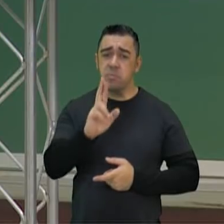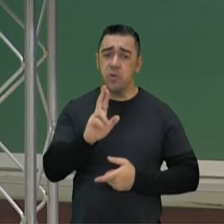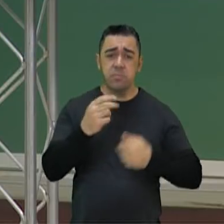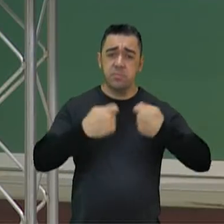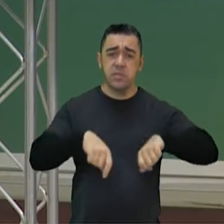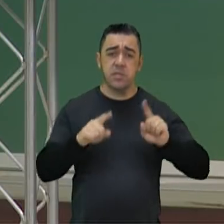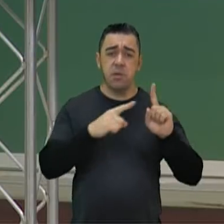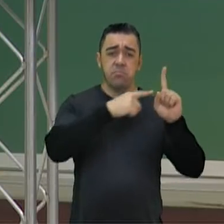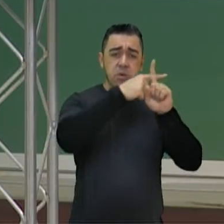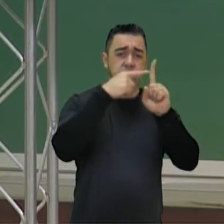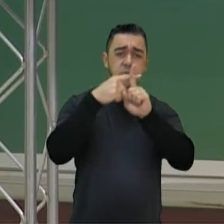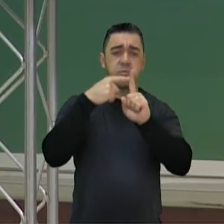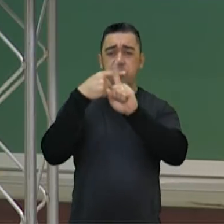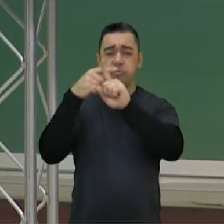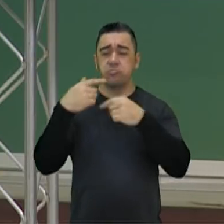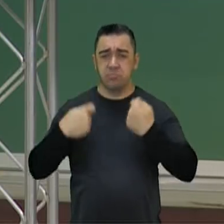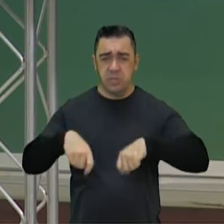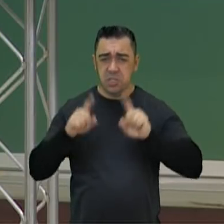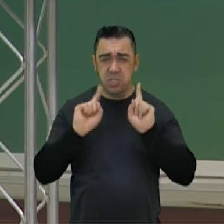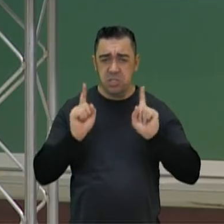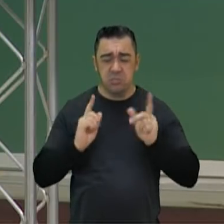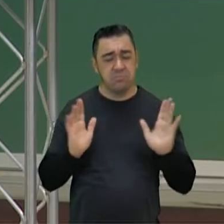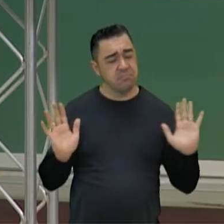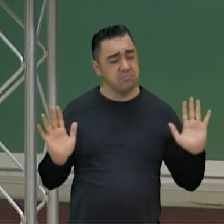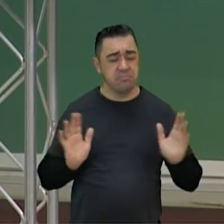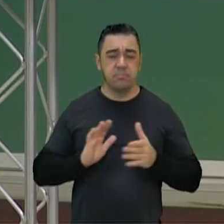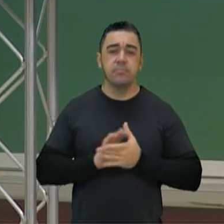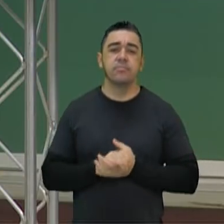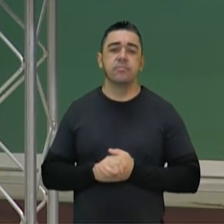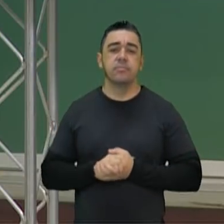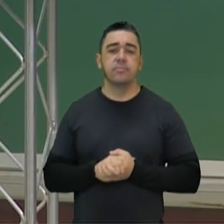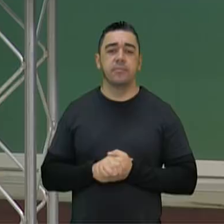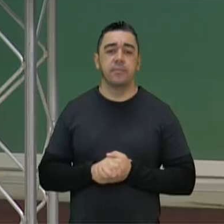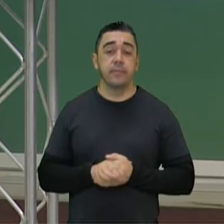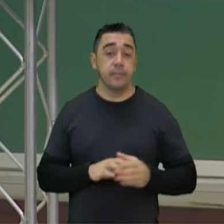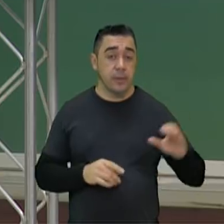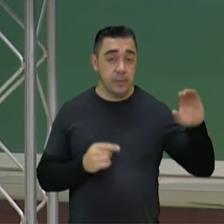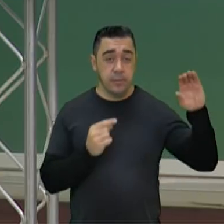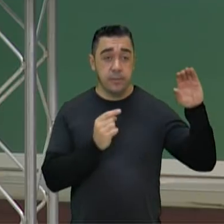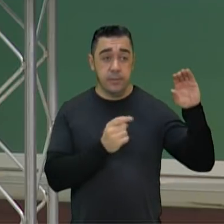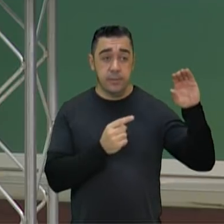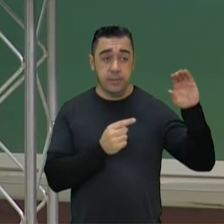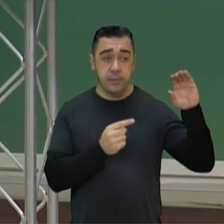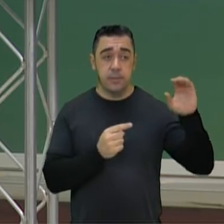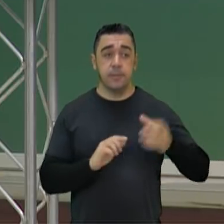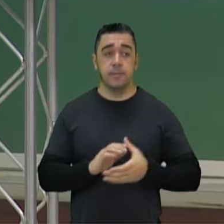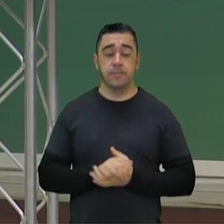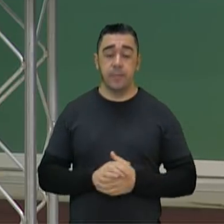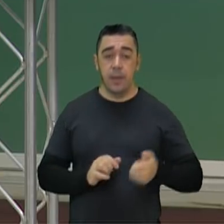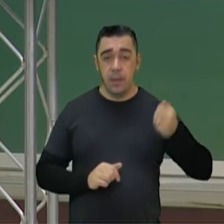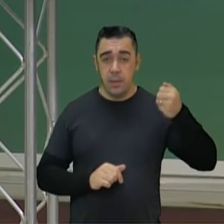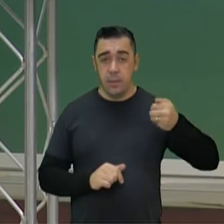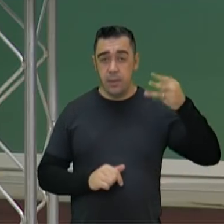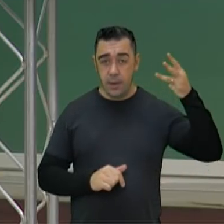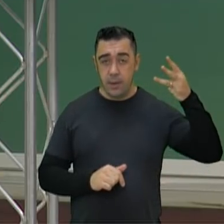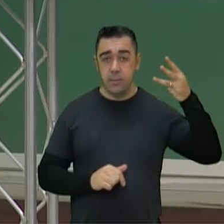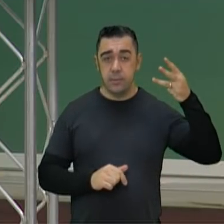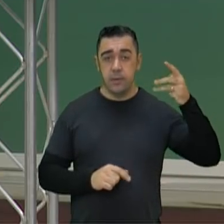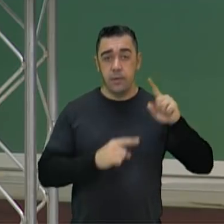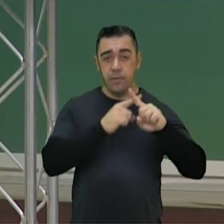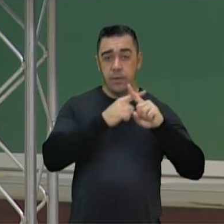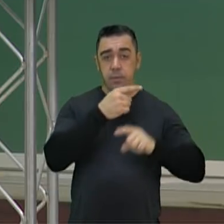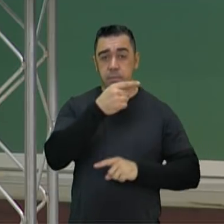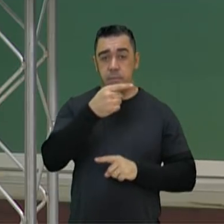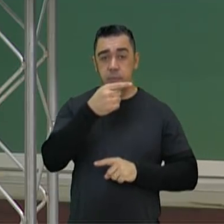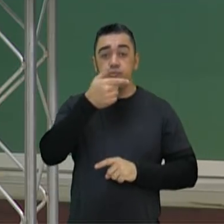sinal positivo. Lembra? Positivo com positivo, sinal positivo. 13 multiplicado por